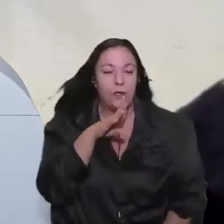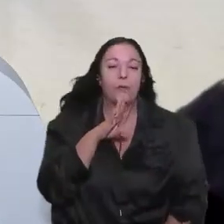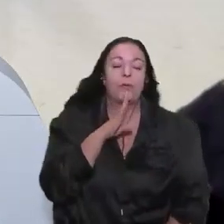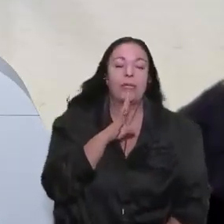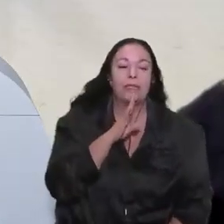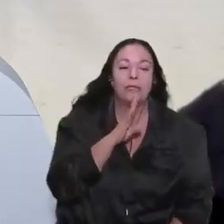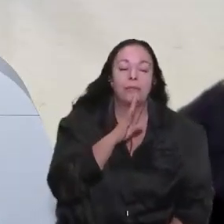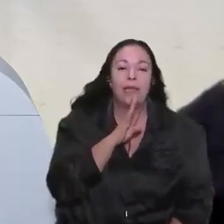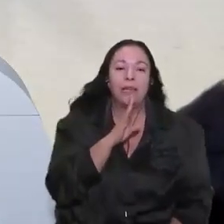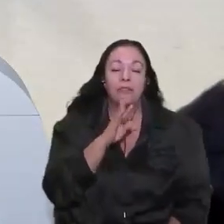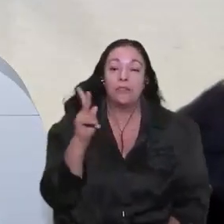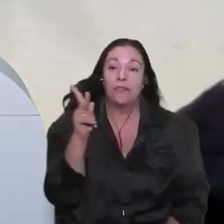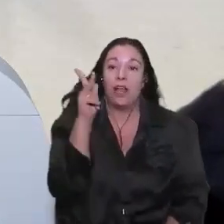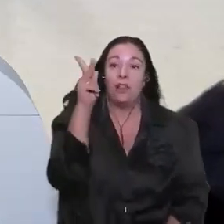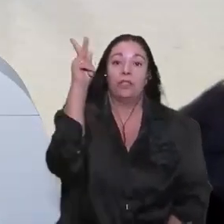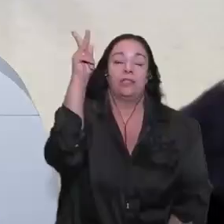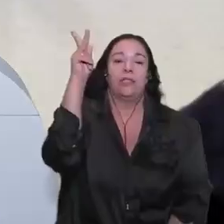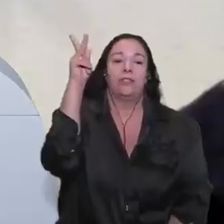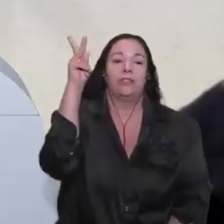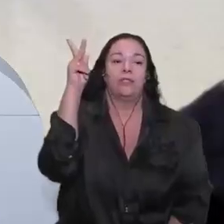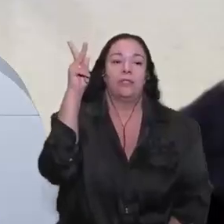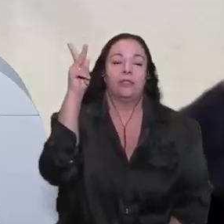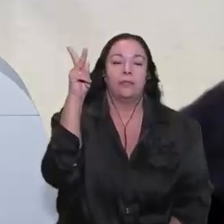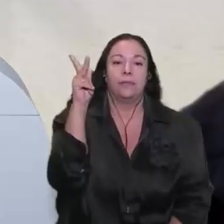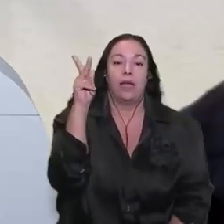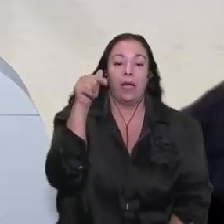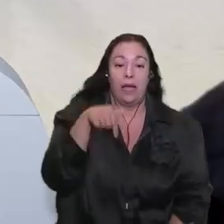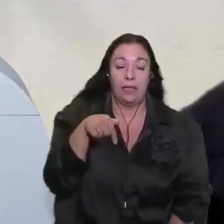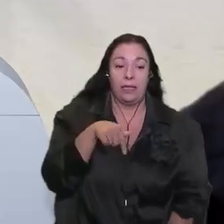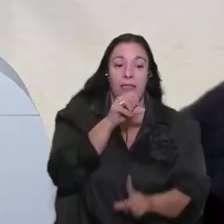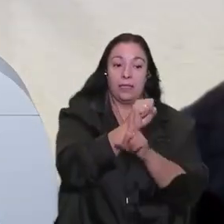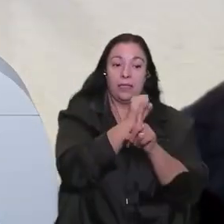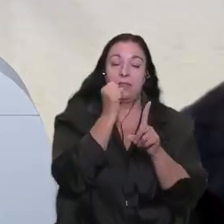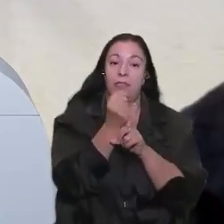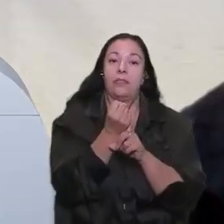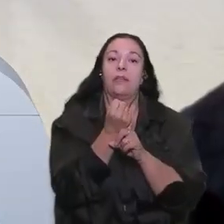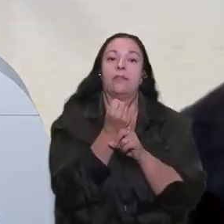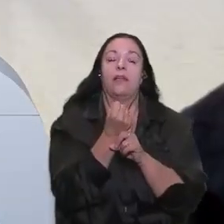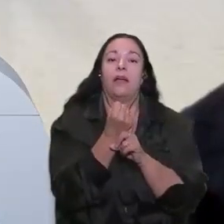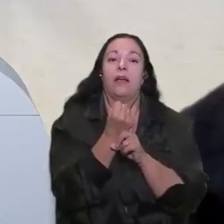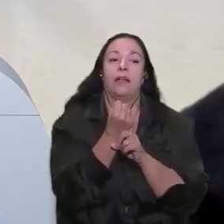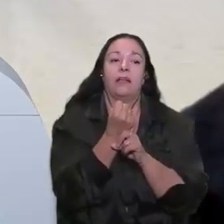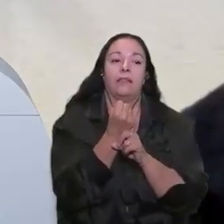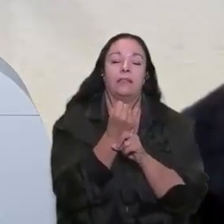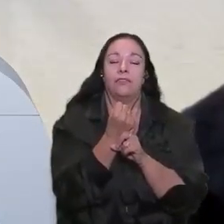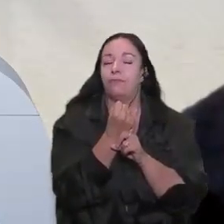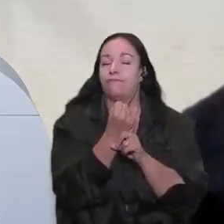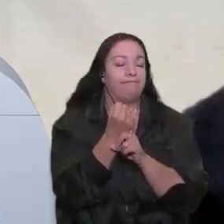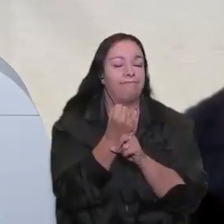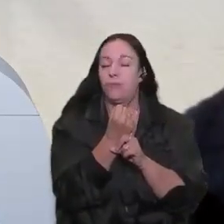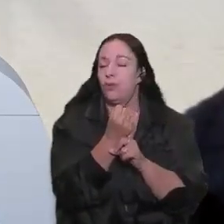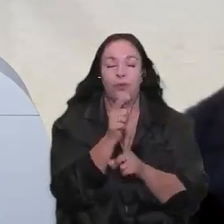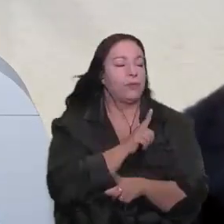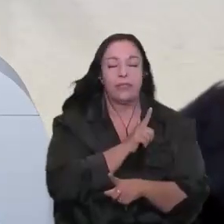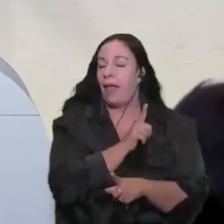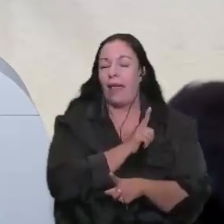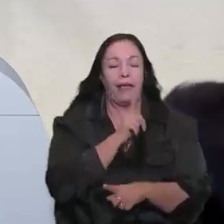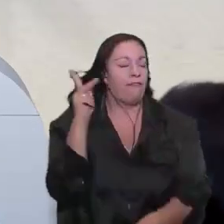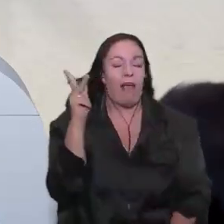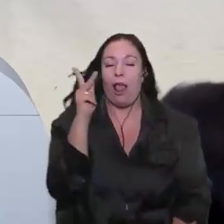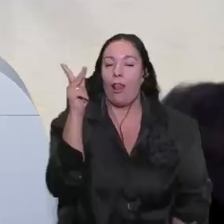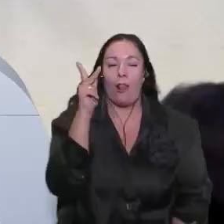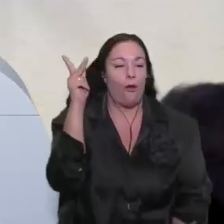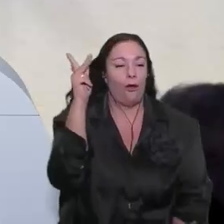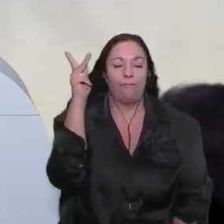conhecimento em que elas são valorizadíssimas, enquanto que aqui na sociedade a gente é desvalorizada, né? Uma mulher que perdeu